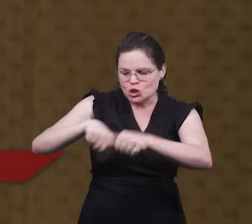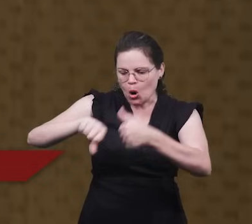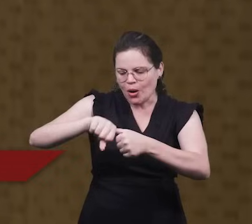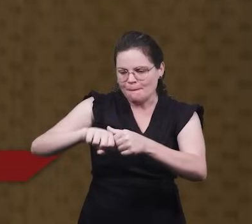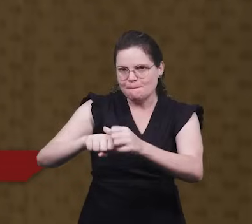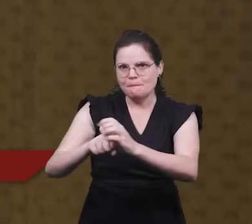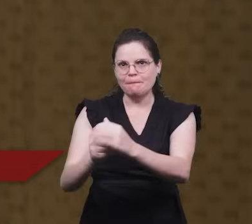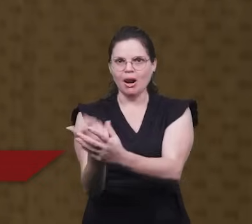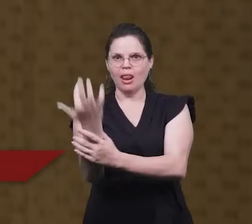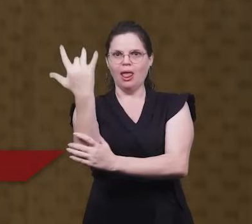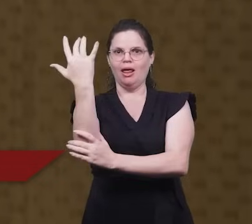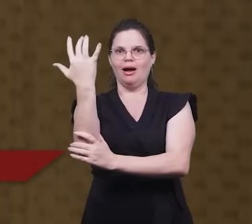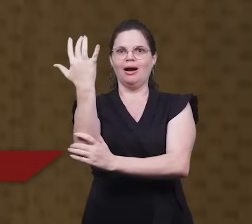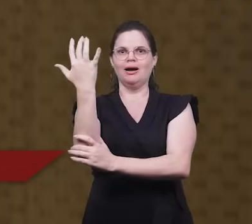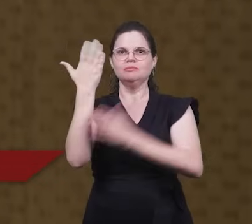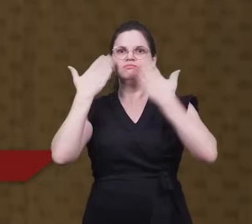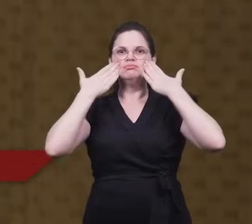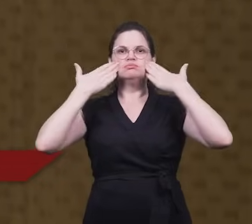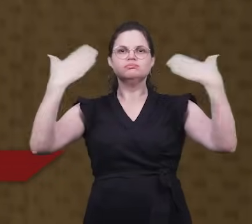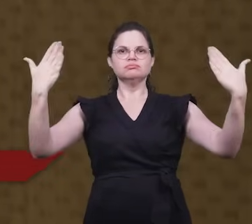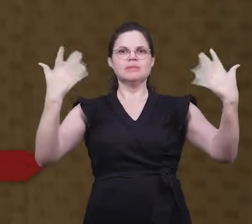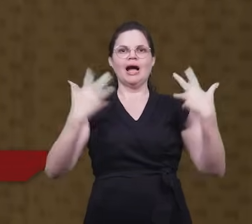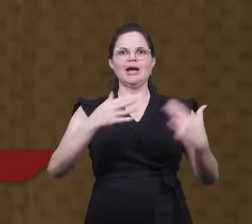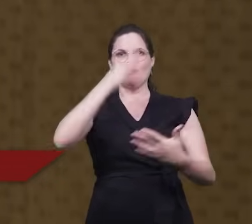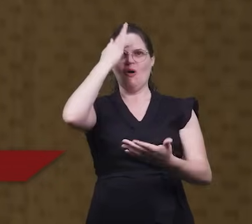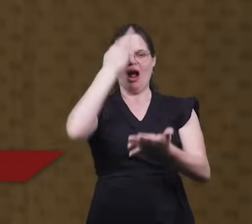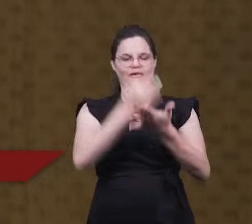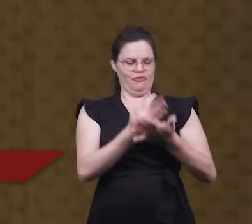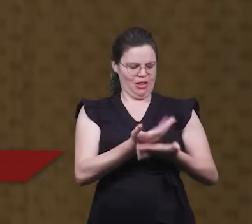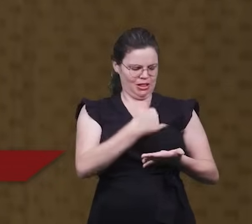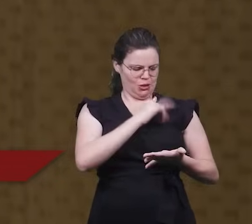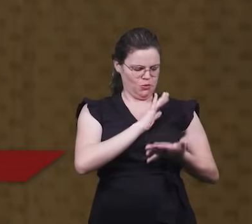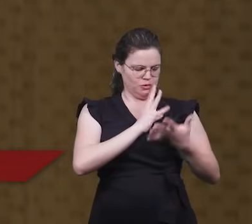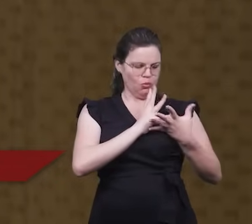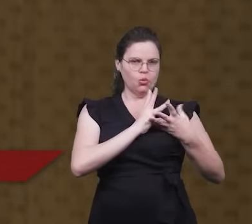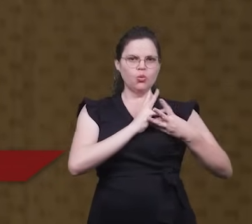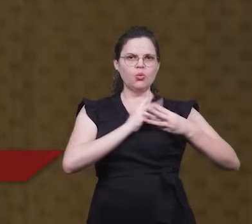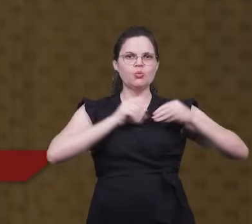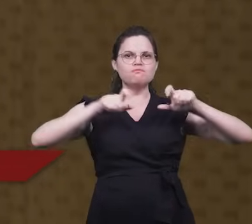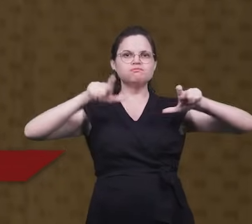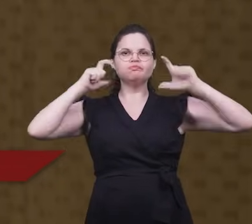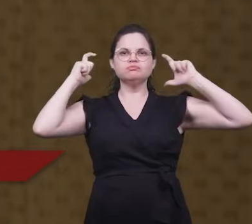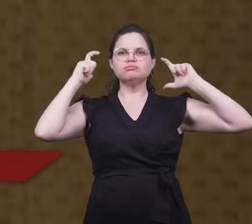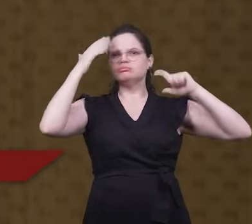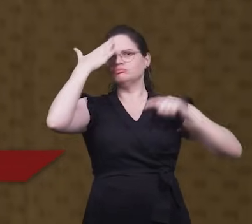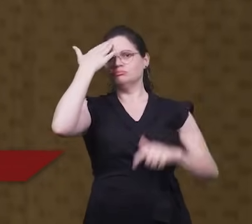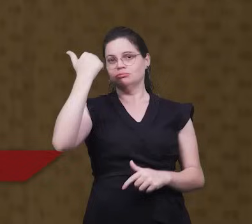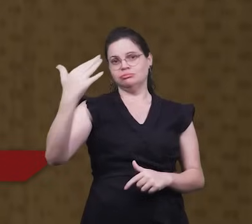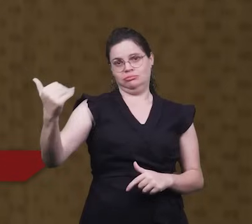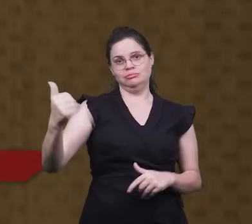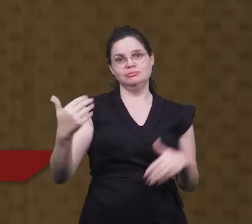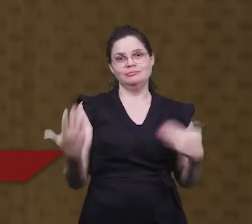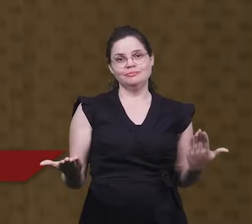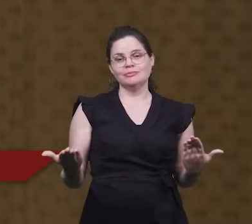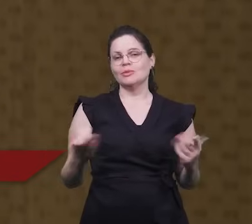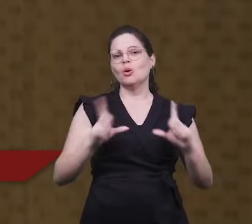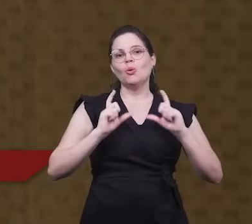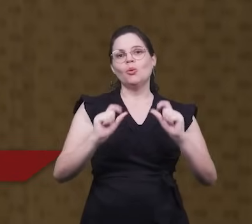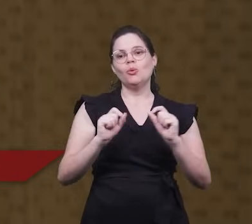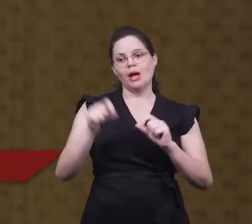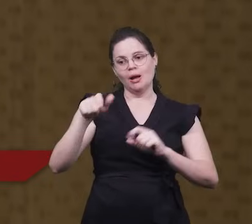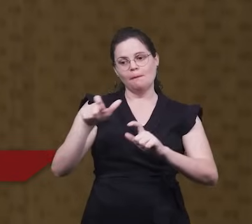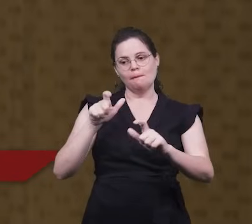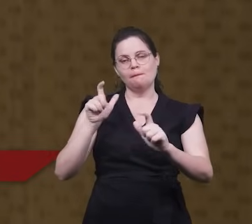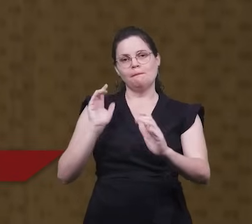vai deixar de ser uma fé interior e vai se tornar uma grande estrutura, como uma grande árvore. O que significa isso? Que o momento de Pérgamo vai